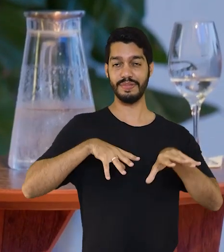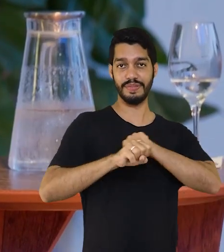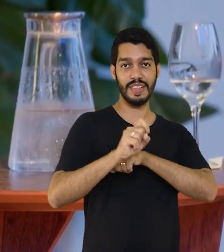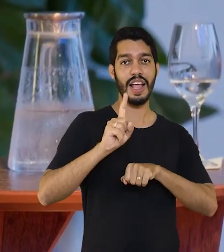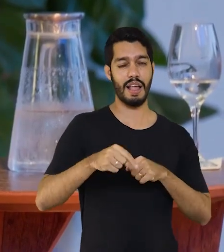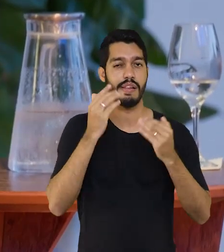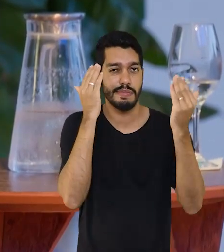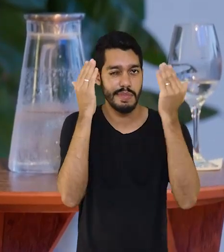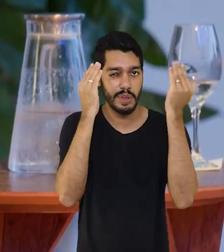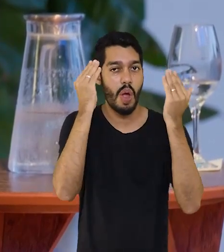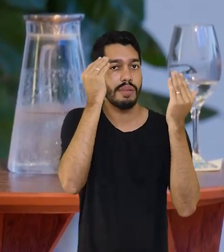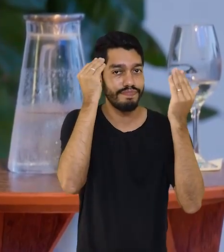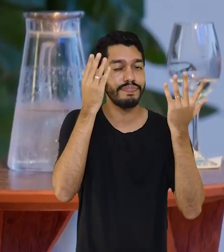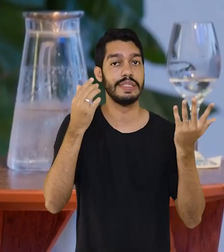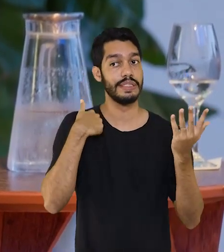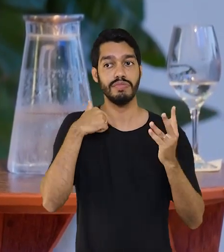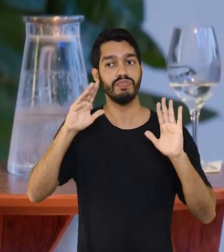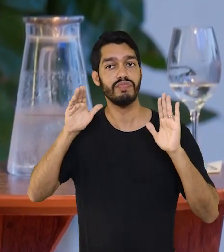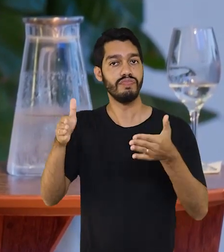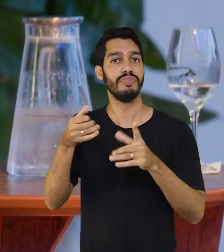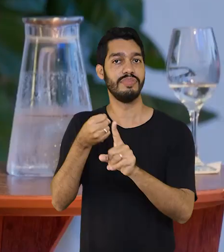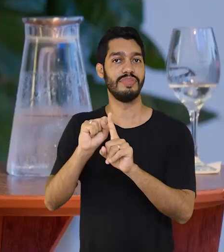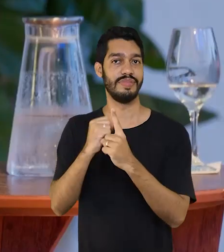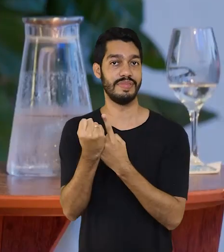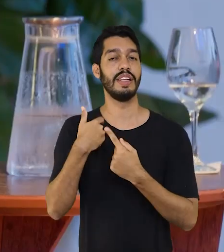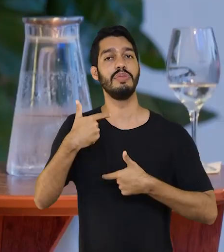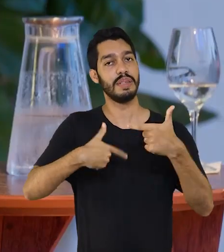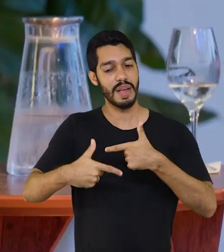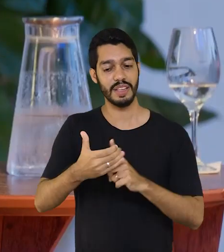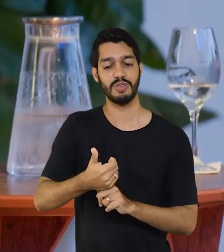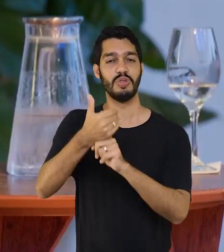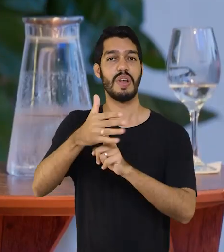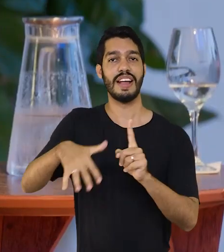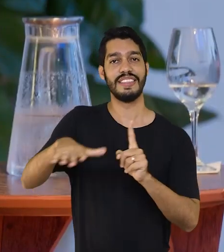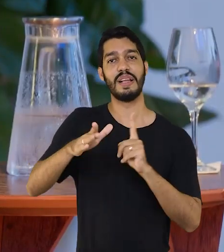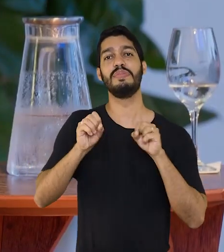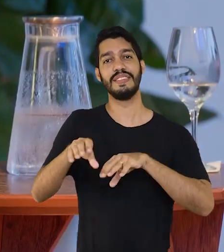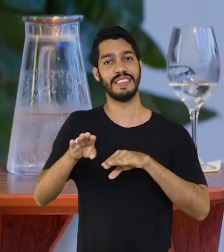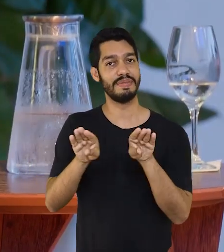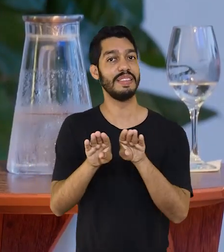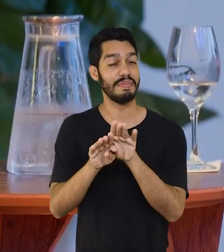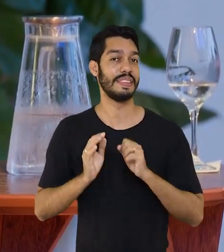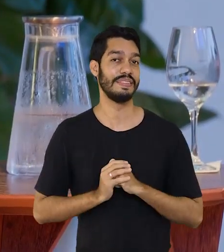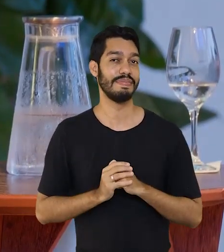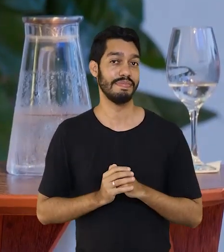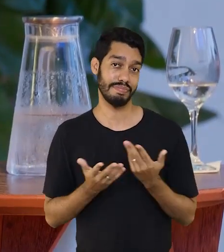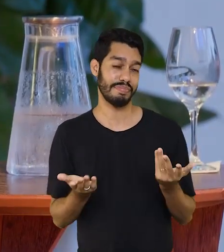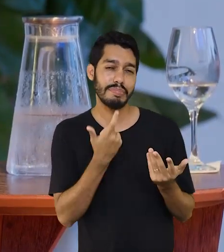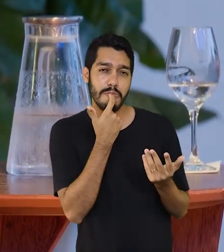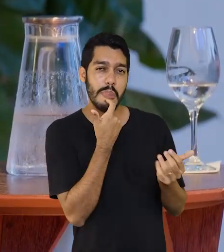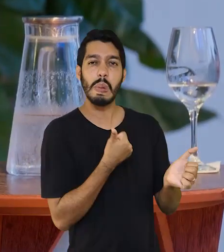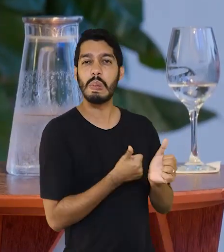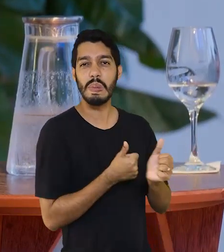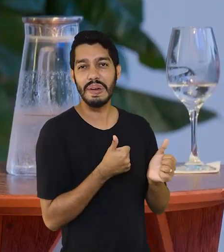E a minha primeira formação é psicologia, eu sou uma pessoa totalmente ligada a impacto social, eu trabalho com tecnologia para educação, então é